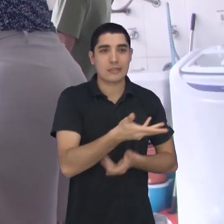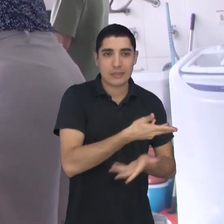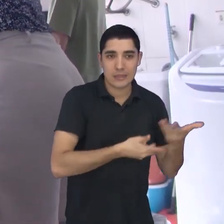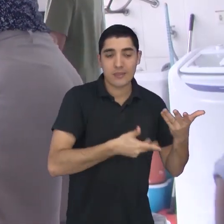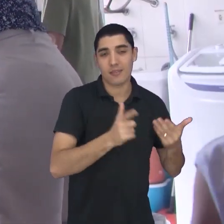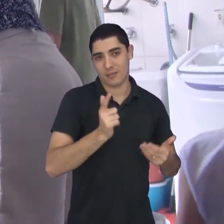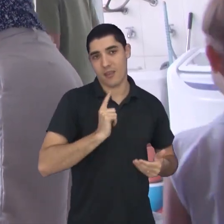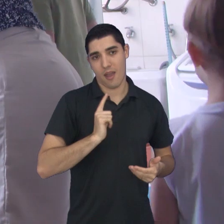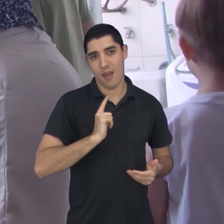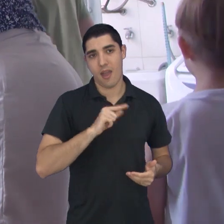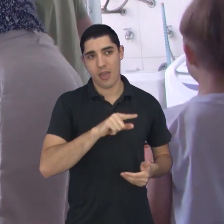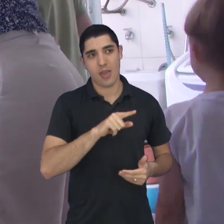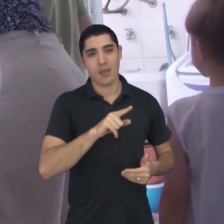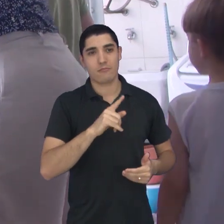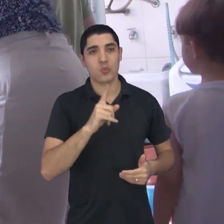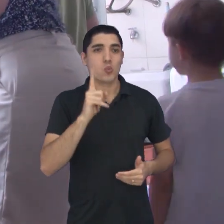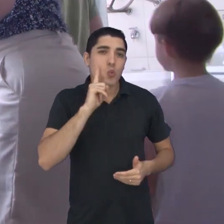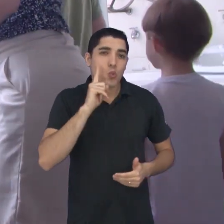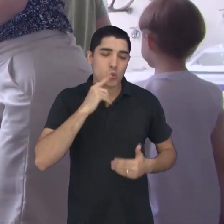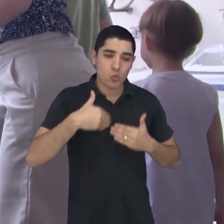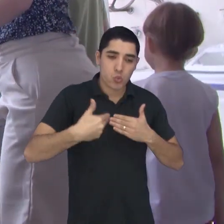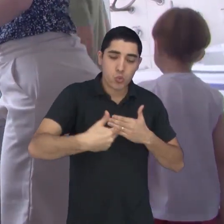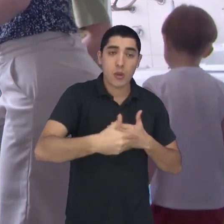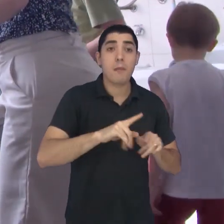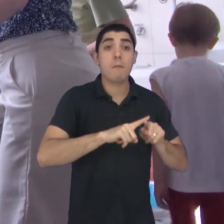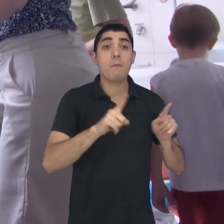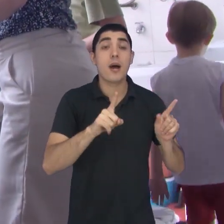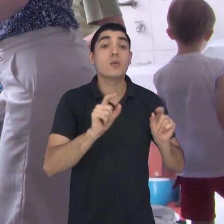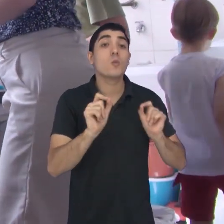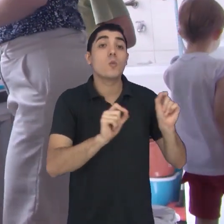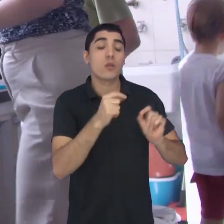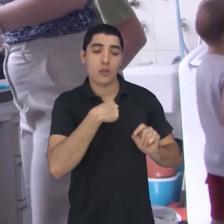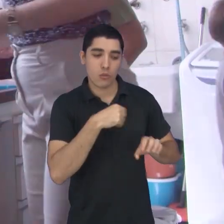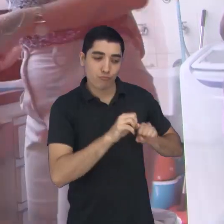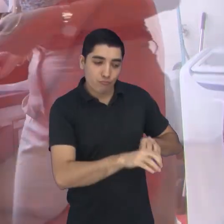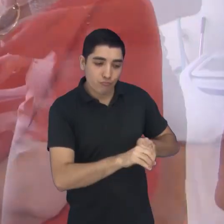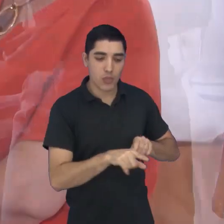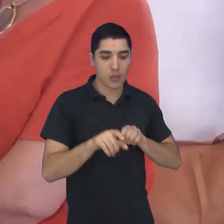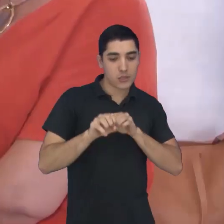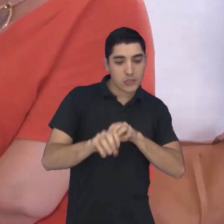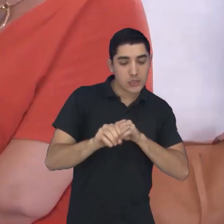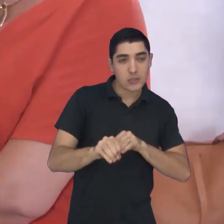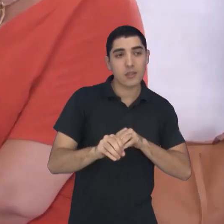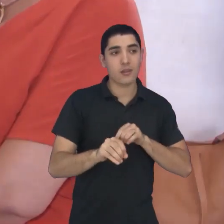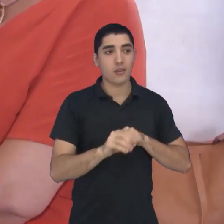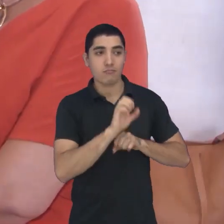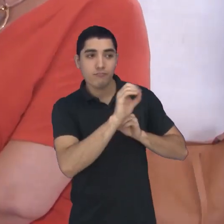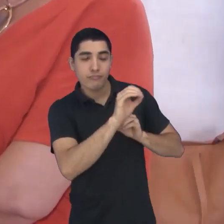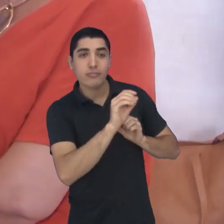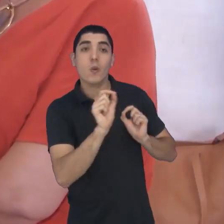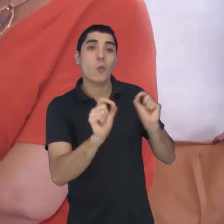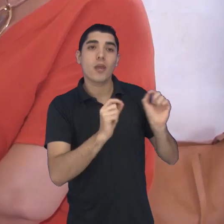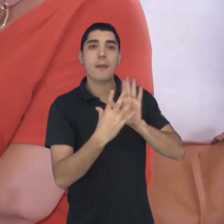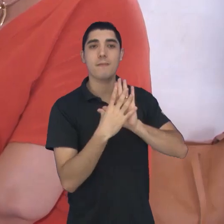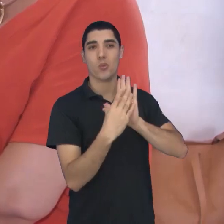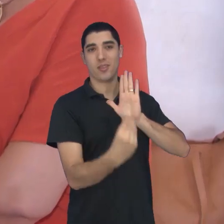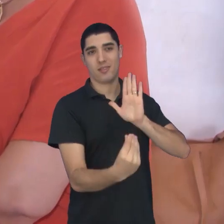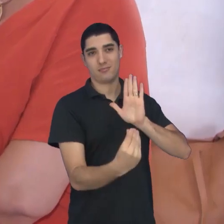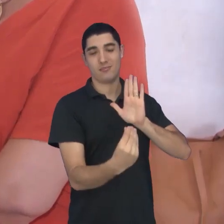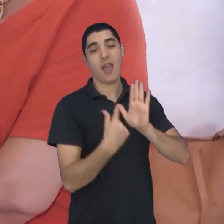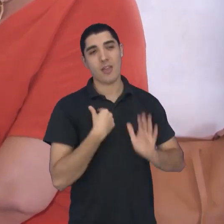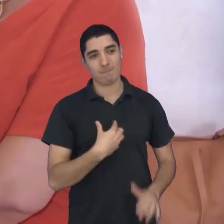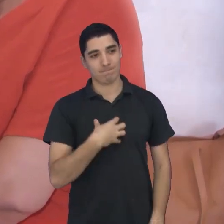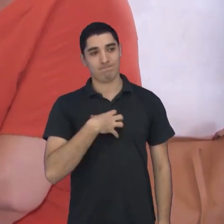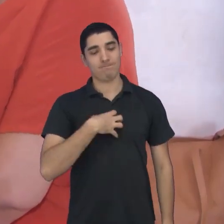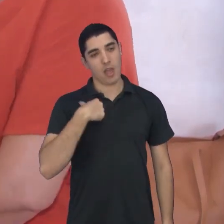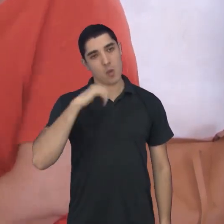rotina. Mas o que fica? O que você passou dali, sabe? O que vai deixar? É isso que me fez